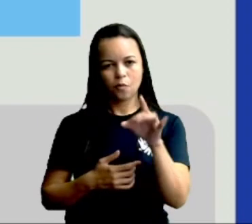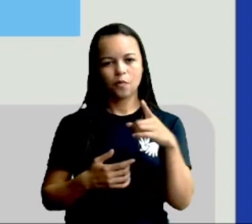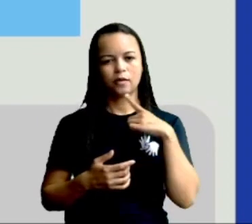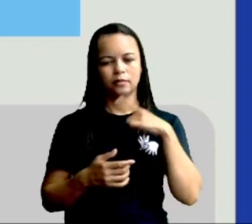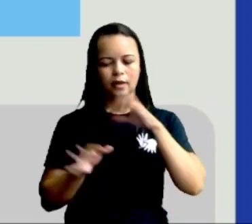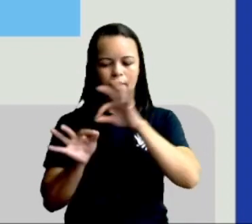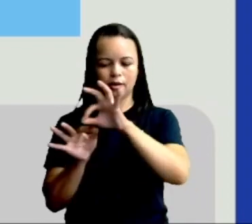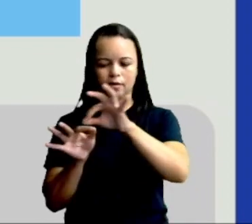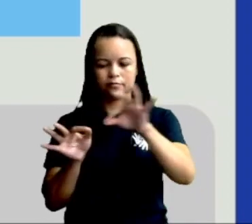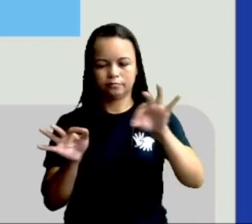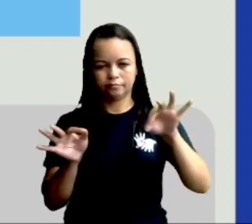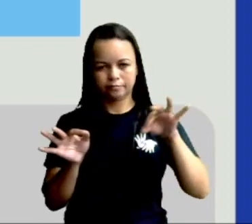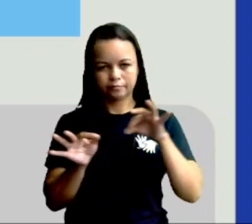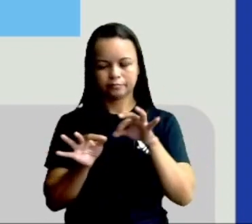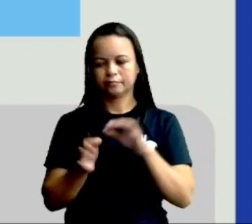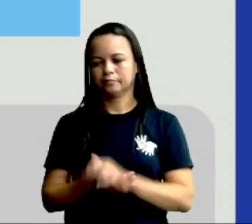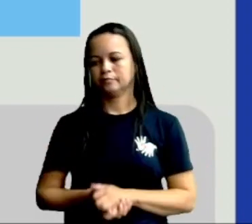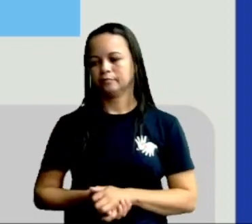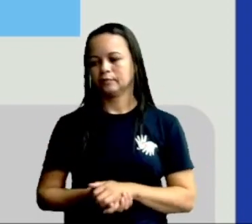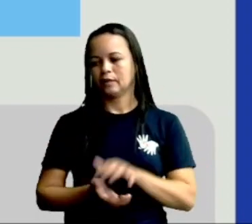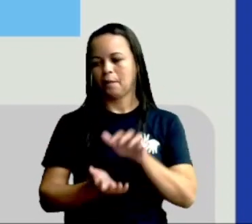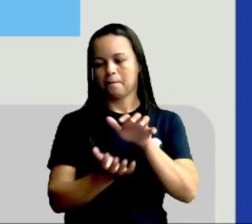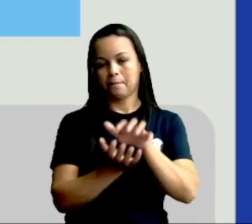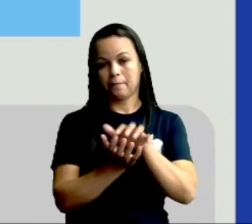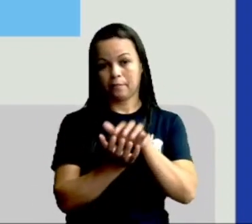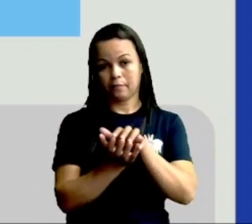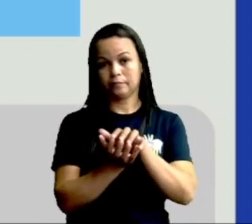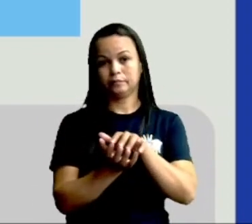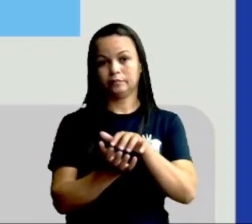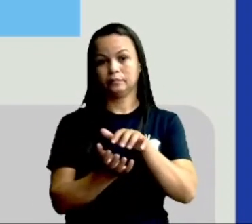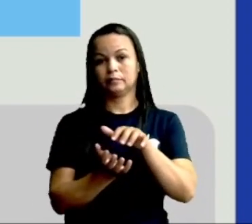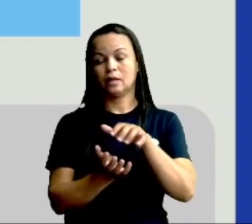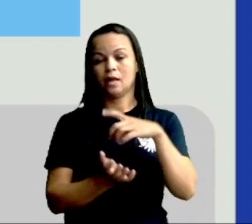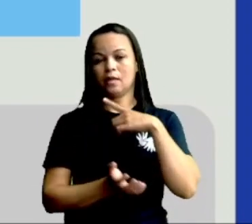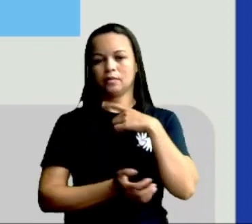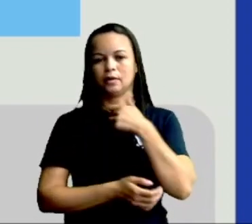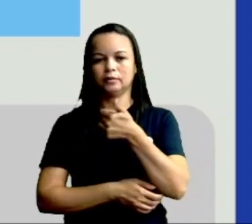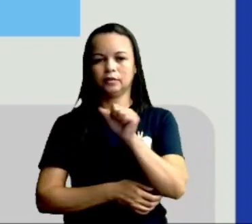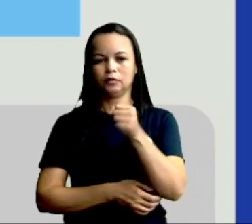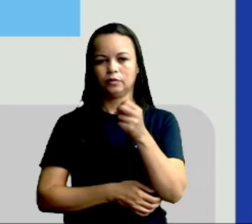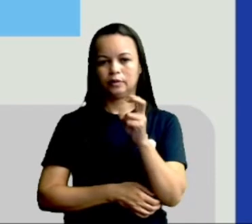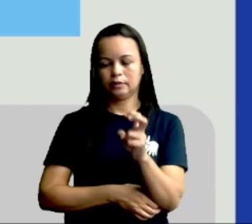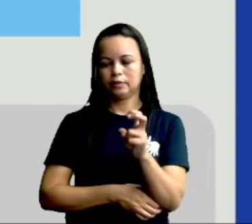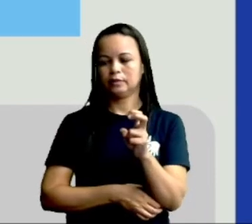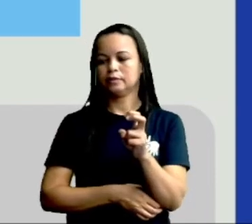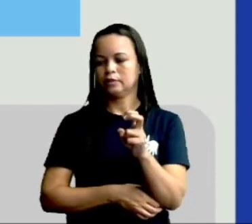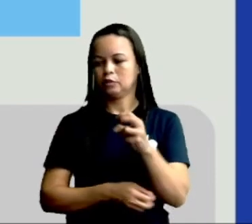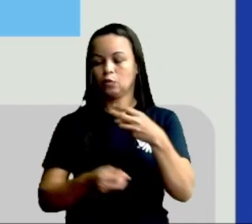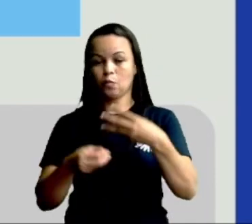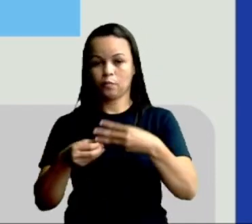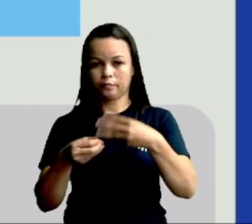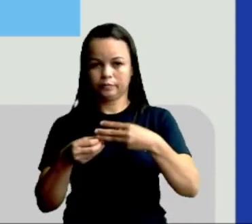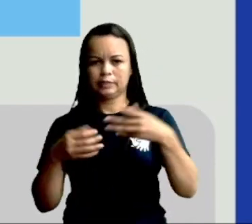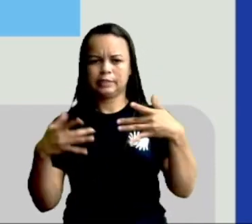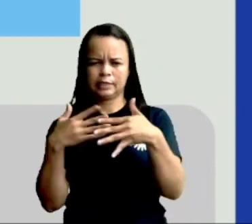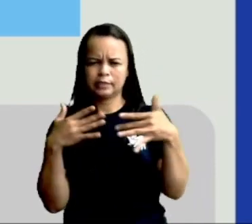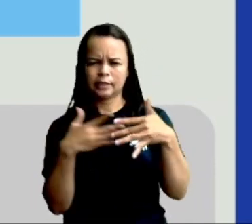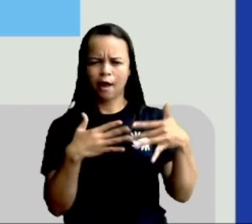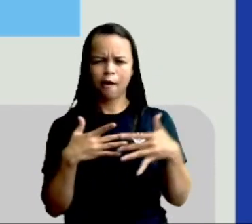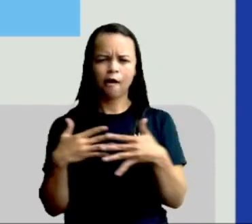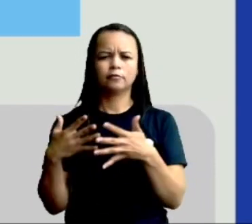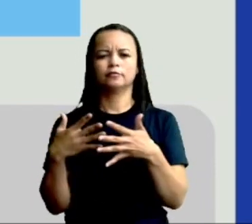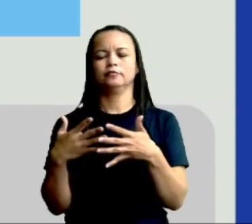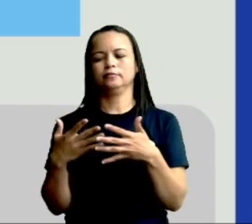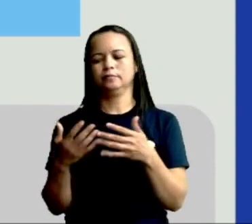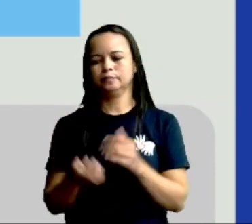certo em Pernambuco tem 185 municípios ou seja 185 cidades